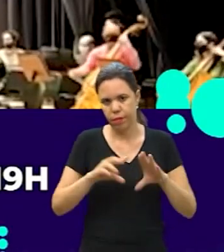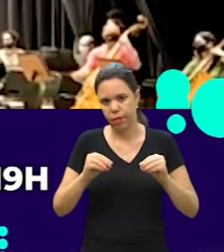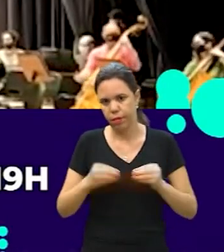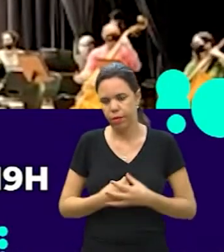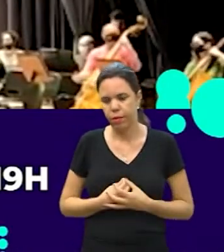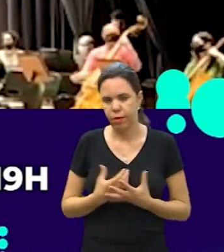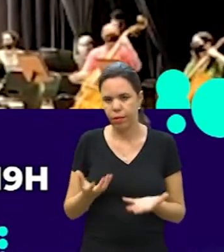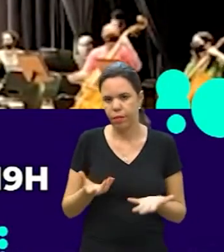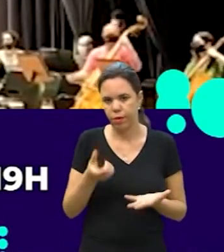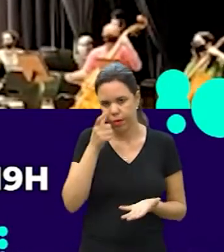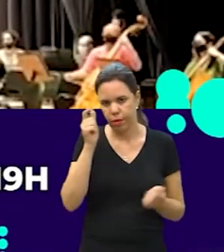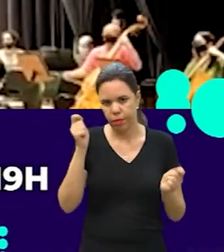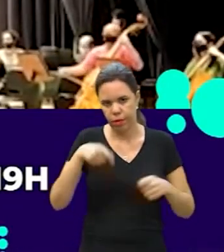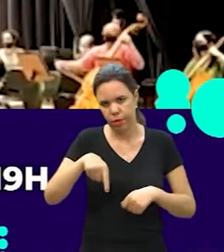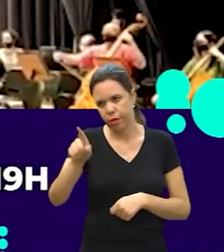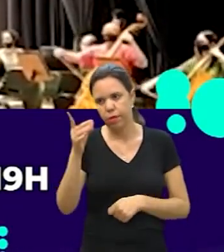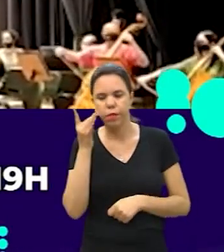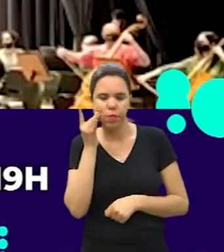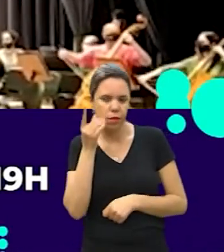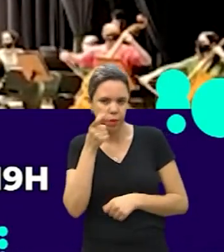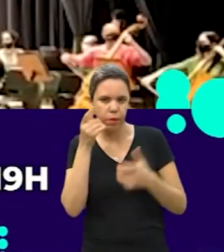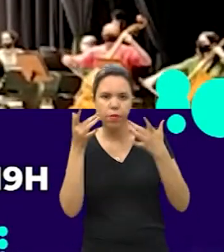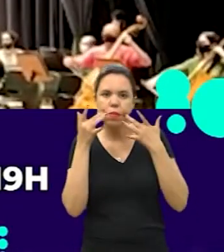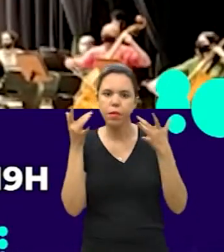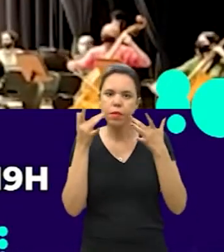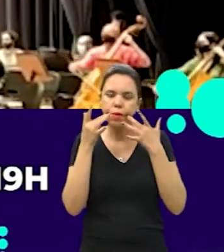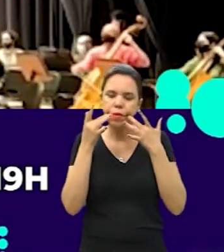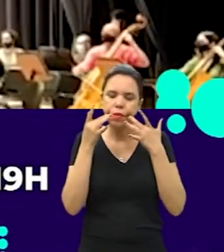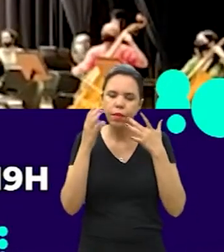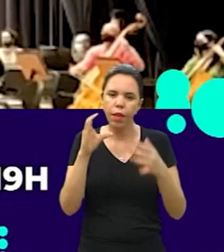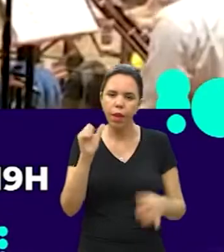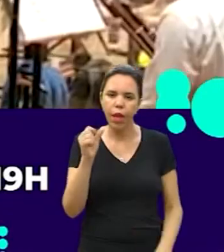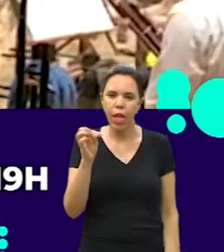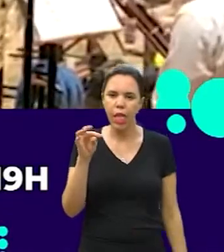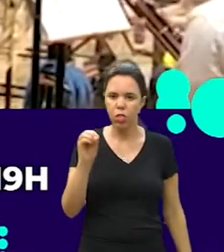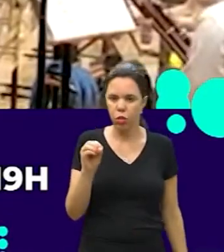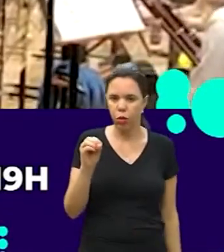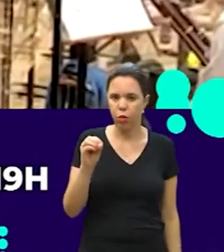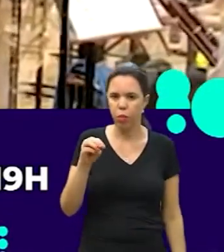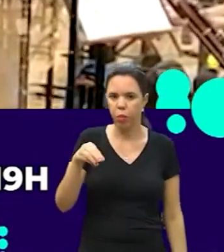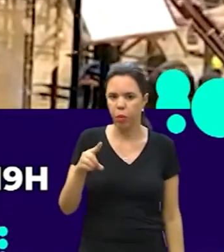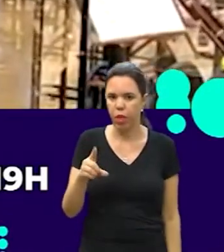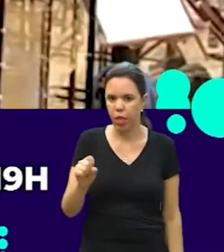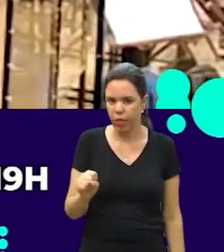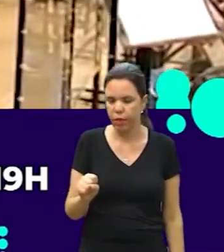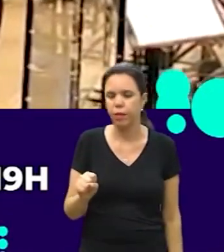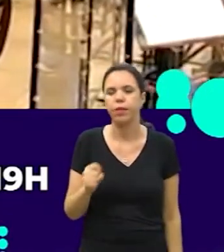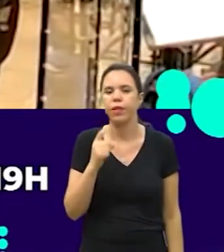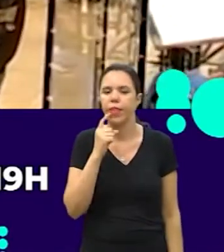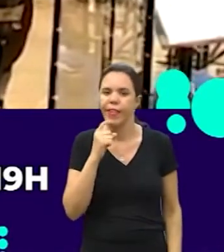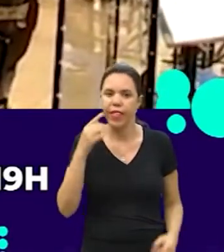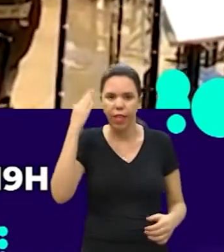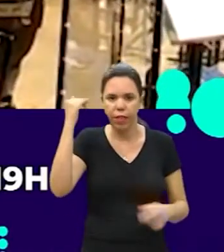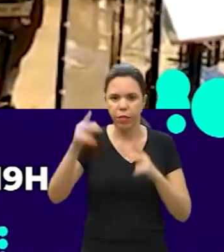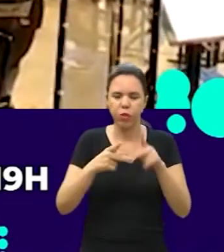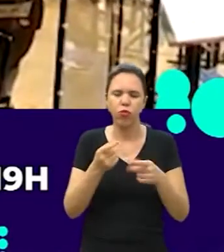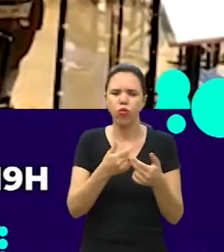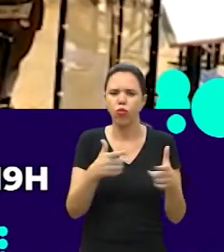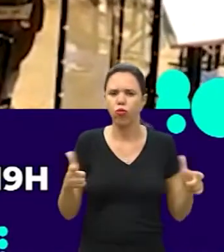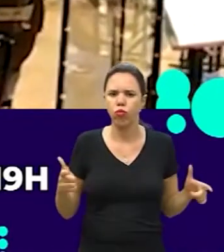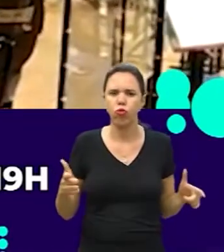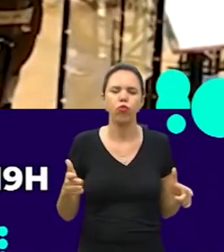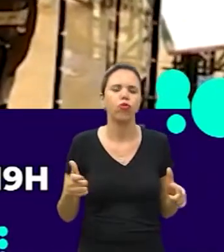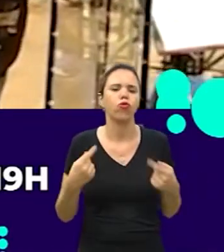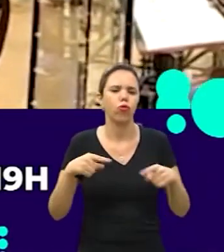da noite. Quem quiser, pode ir presencial no Teatro Castro Mendes. O musical sinfônico vai ser com famosos números